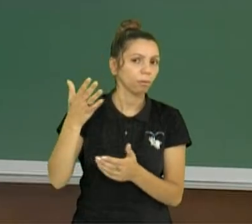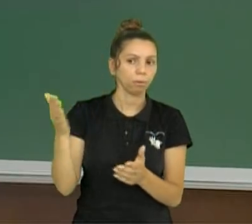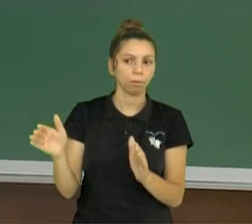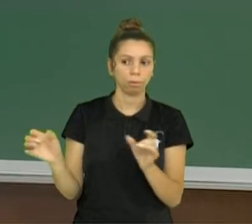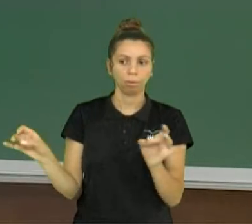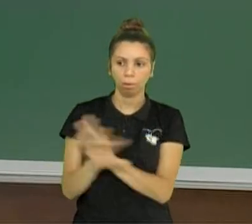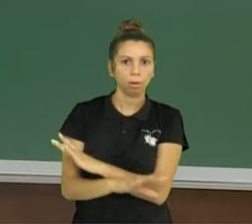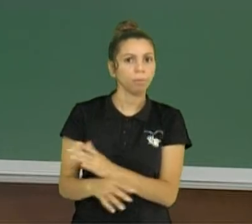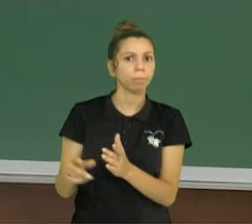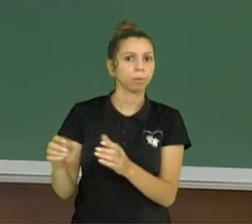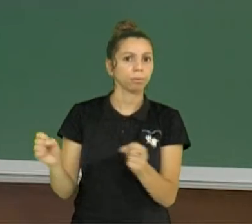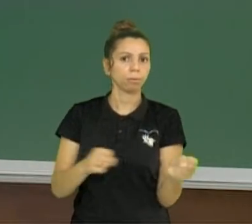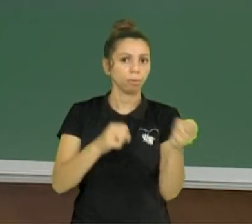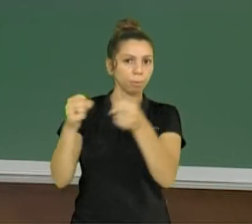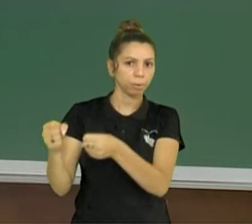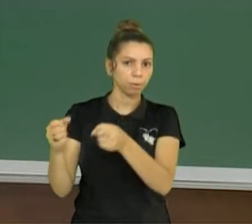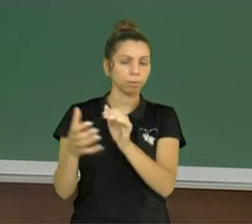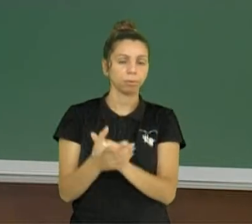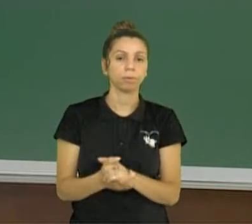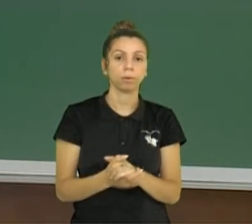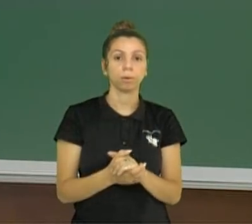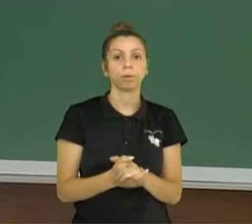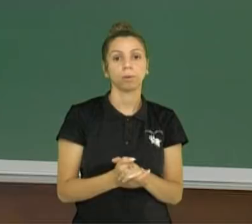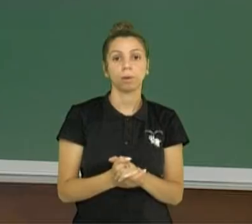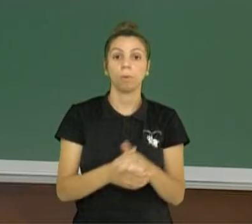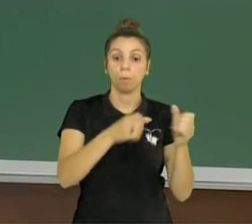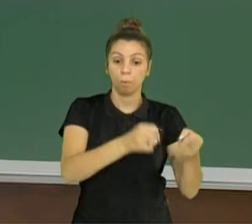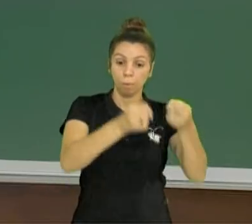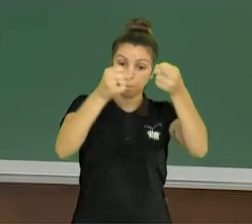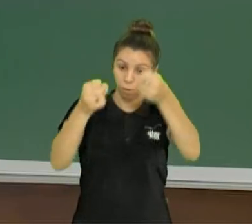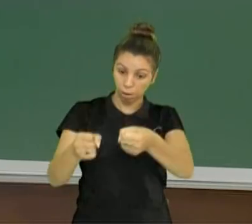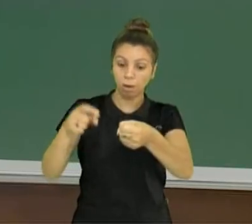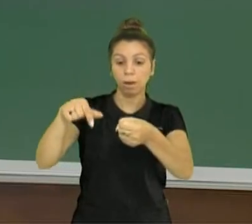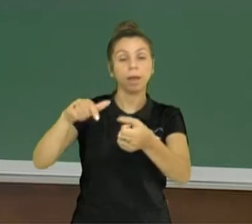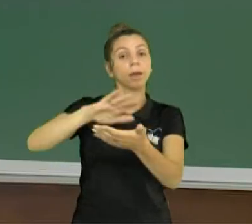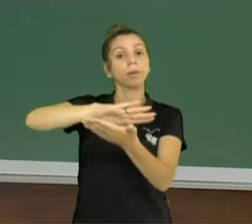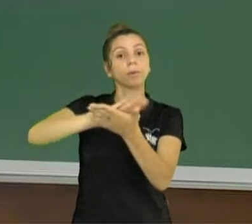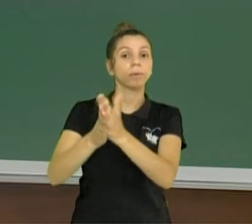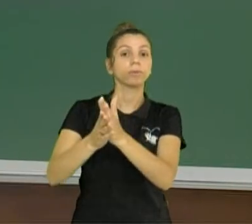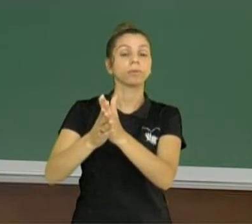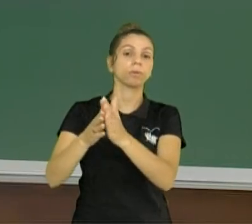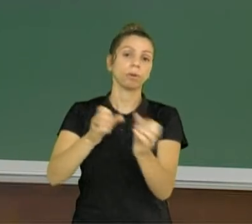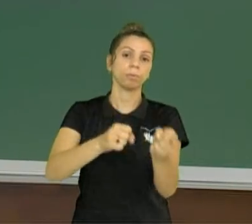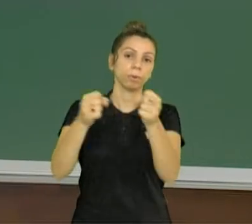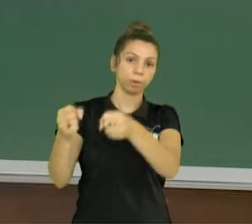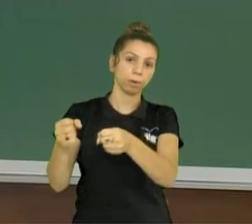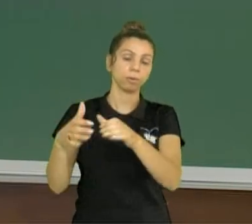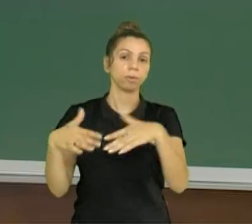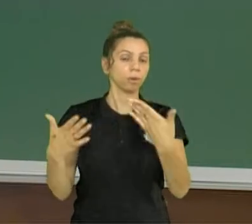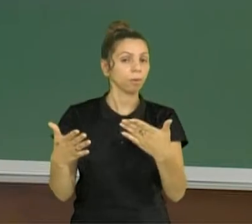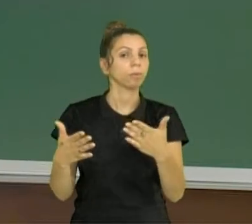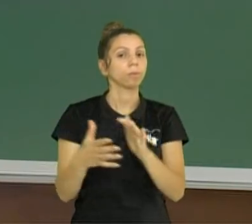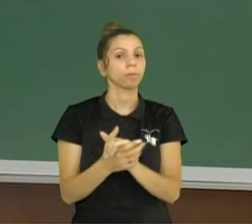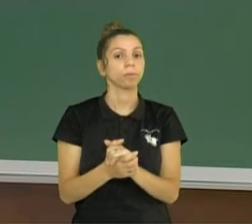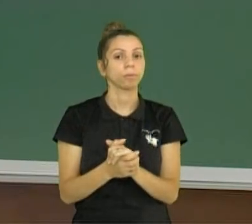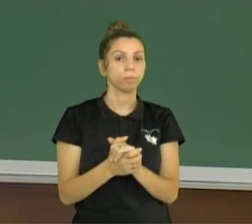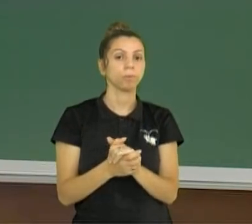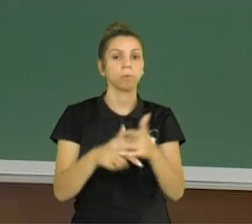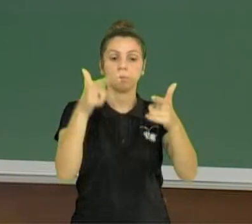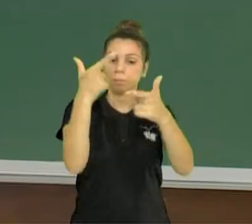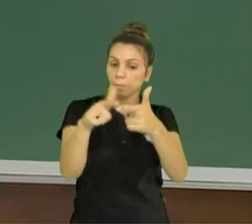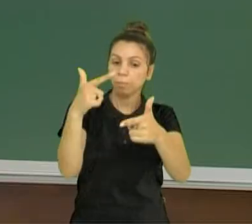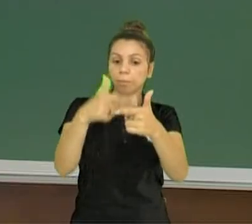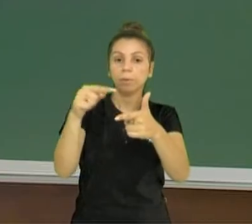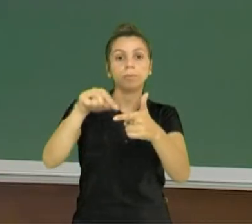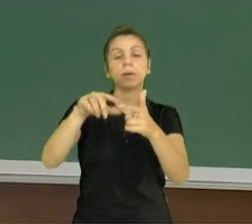professor? Exatamente. Todo poder, o problema é o poder. É o abuso do poder que vai à origem do poder. Então, para se acabar com todo tipo